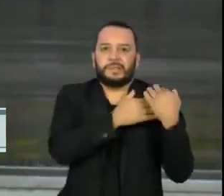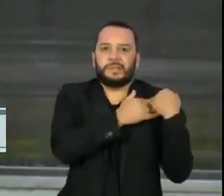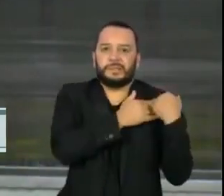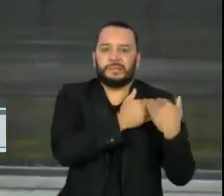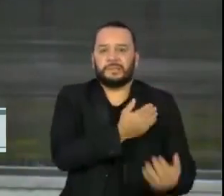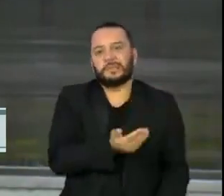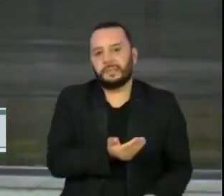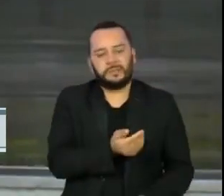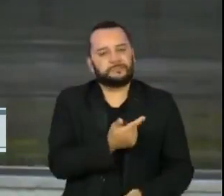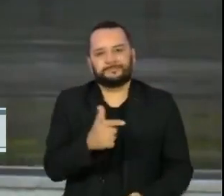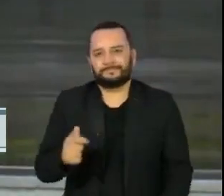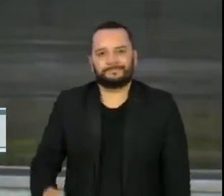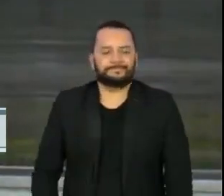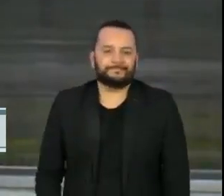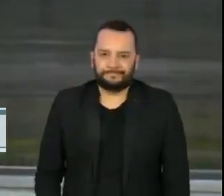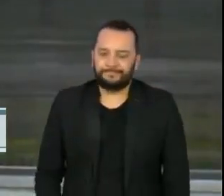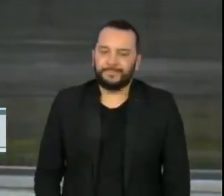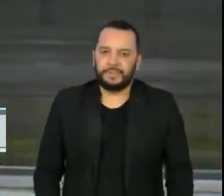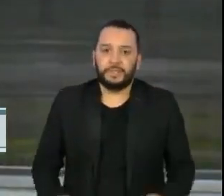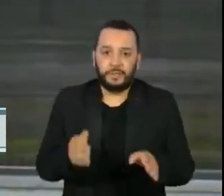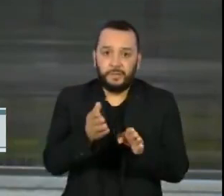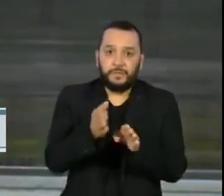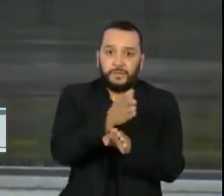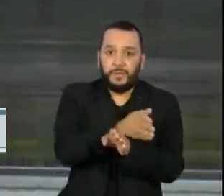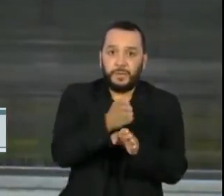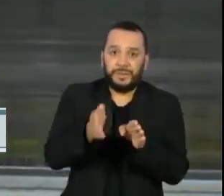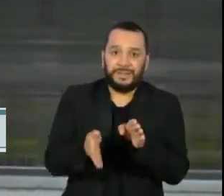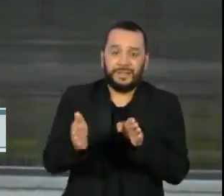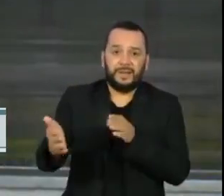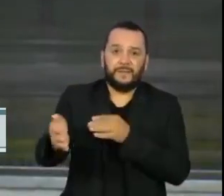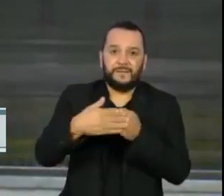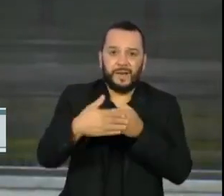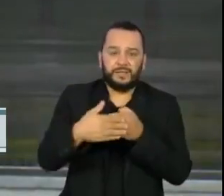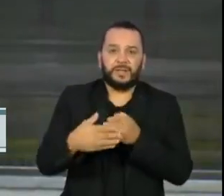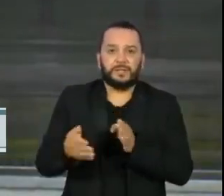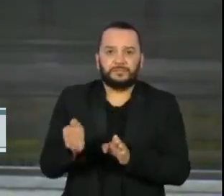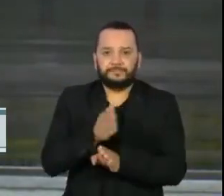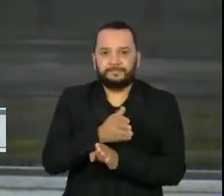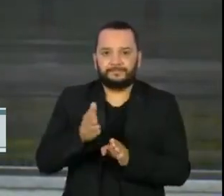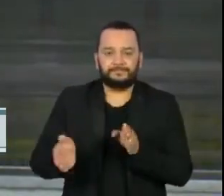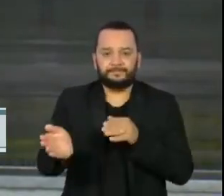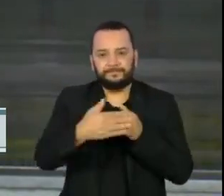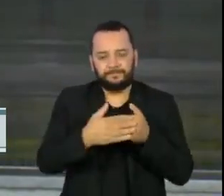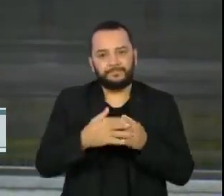isso. As fronteiras estão sendo fechadas para os brasileiros.